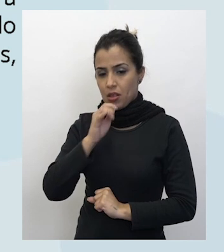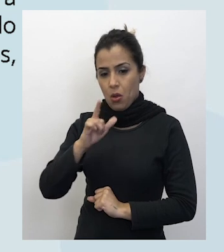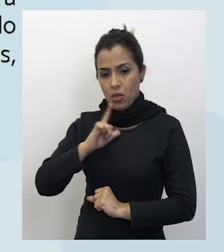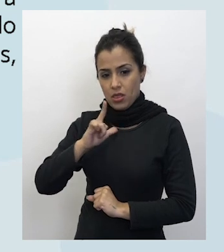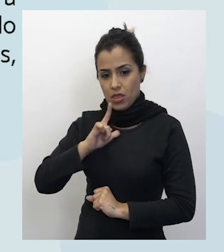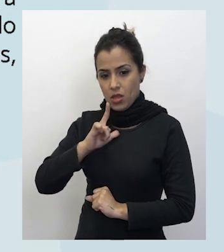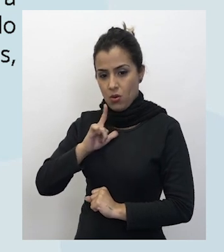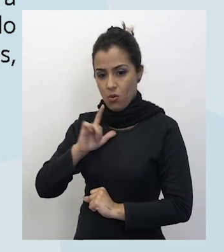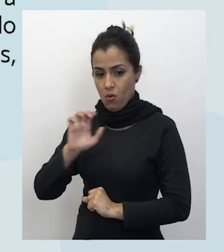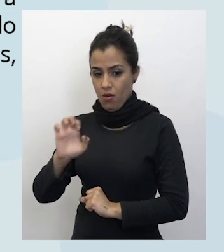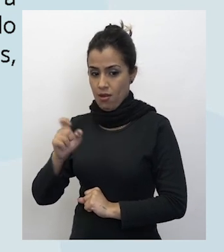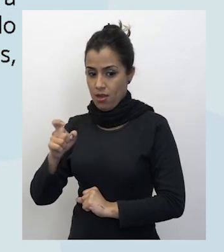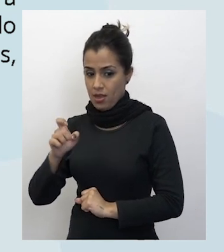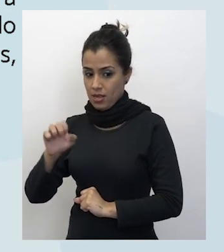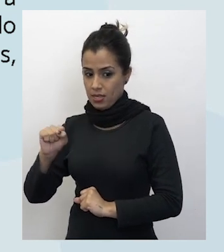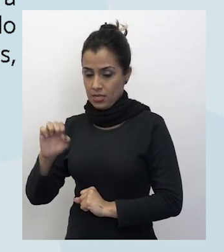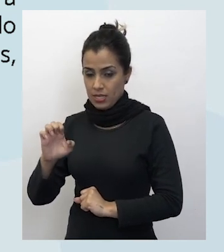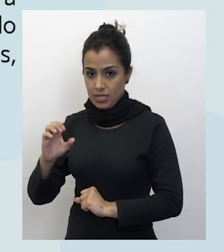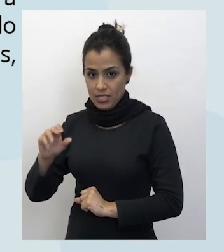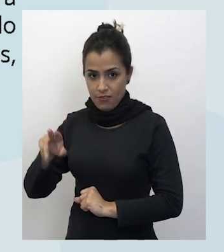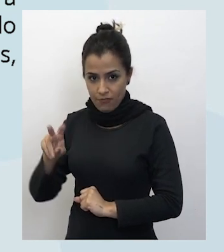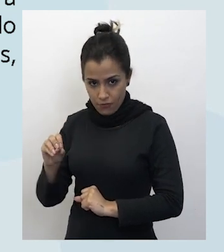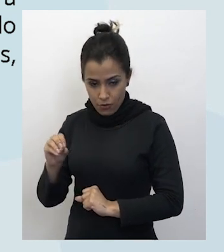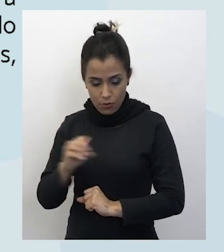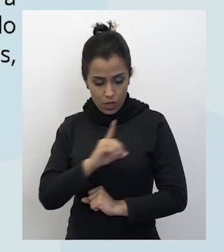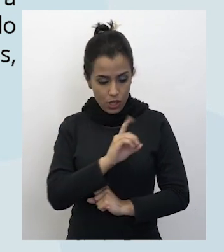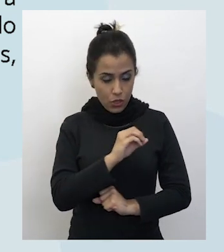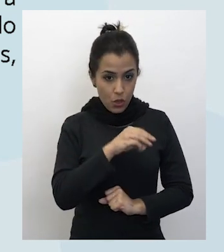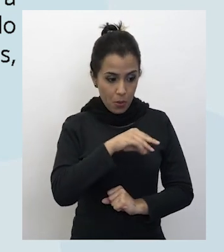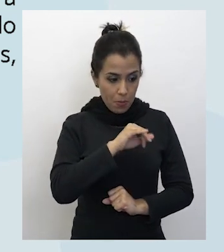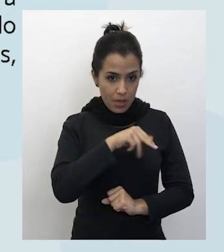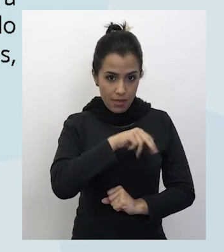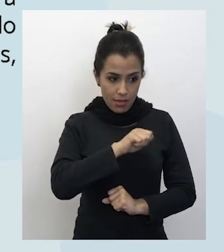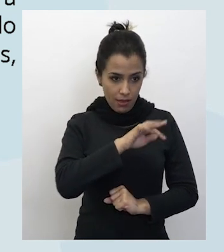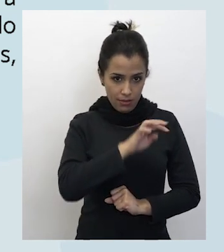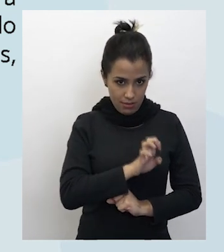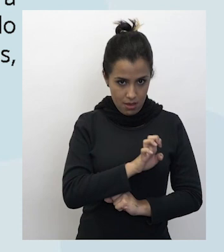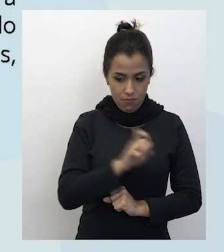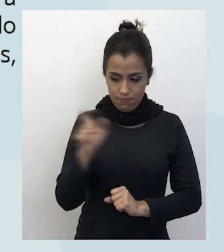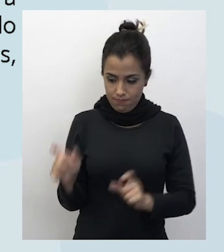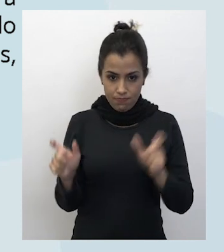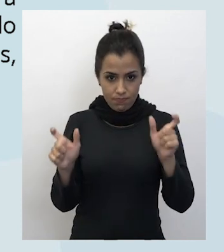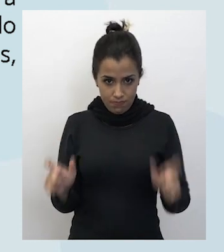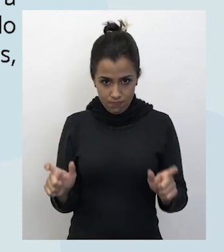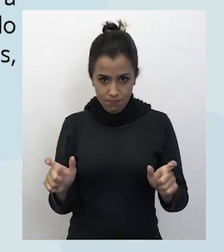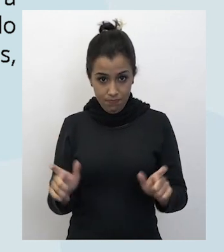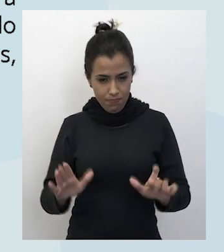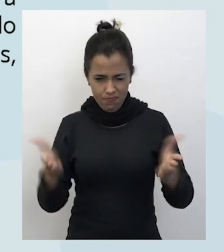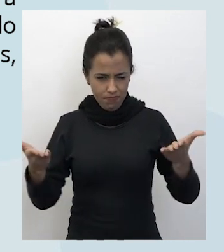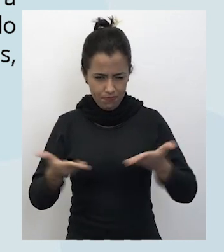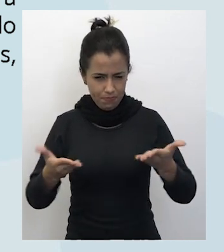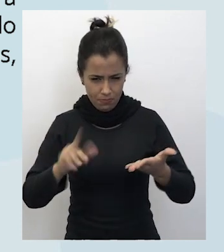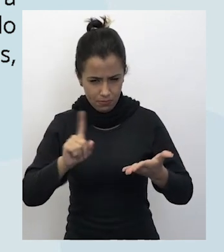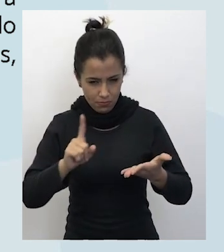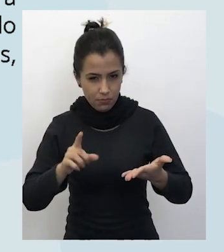dominante. Não é isso que importa agora, tá bom? A gente falou bastante disso na aula anterior, né,